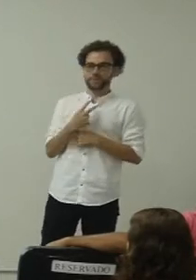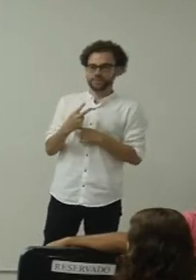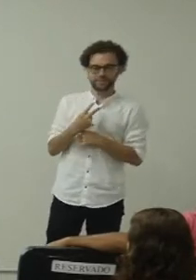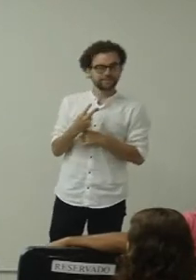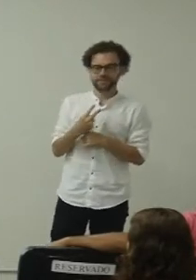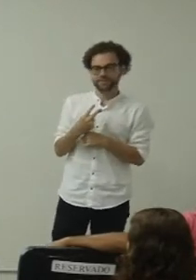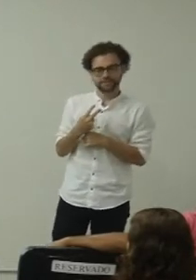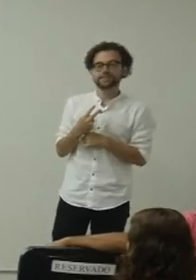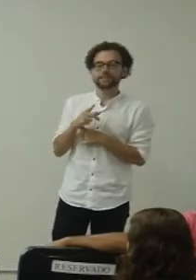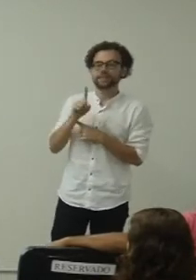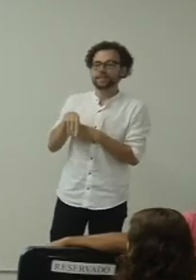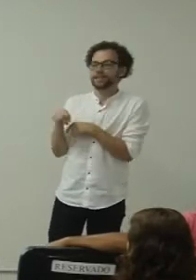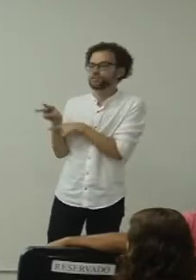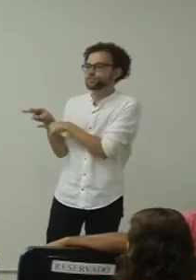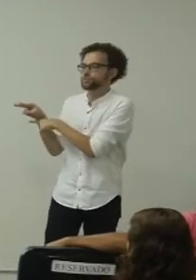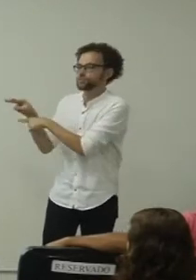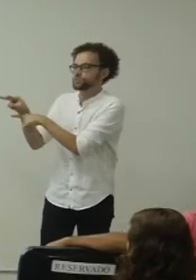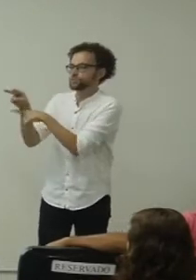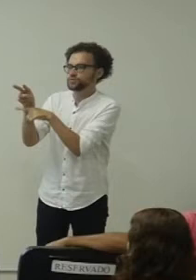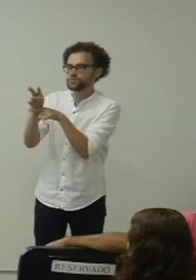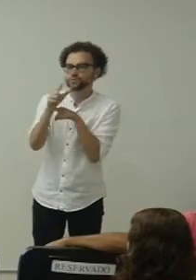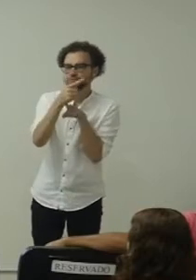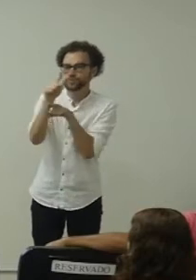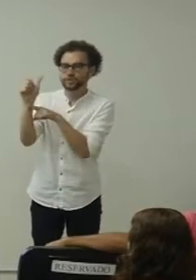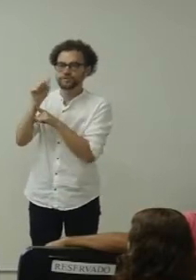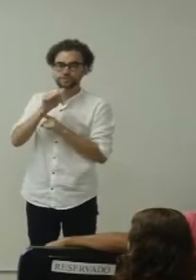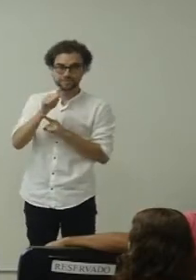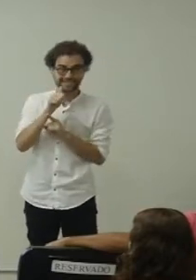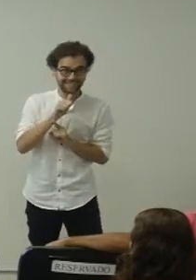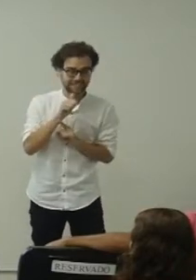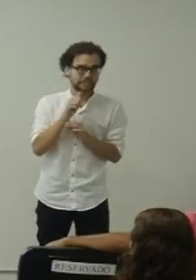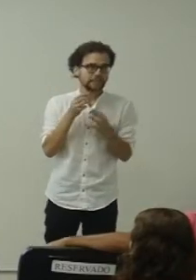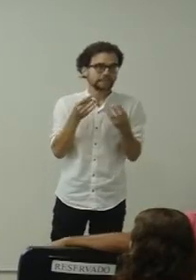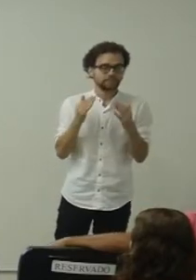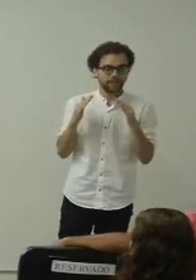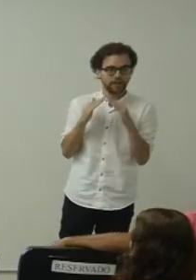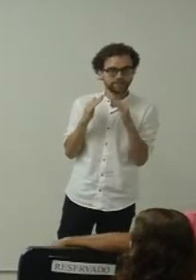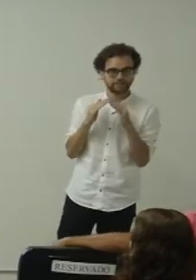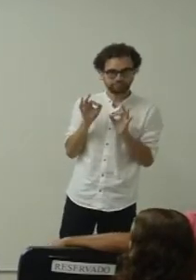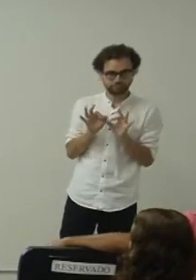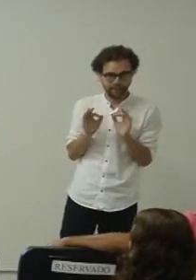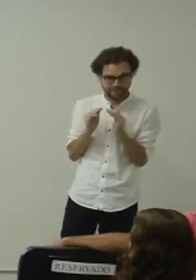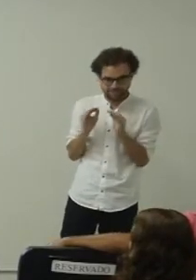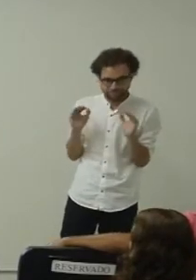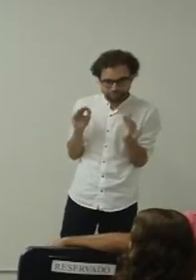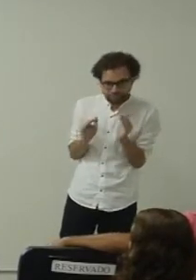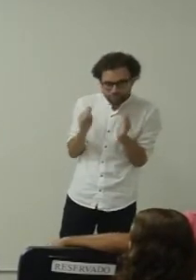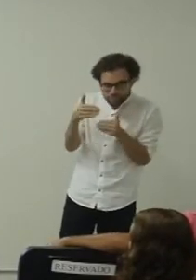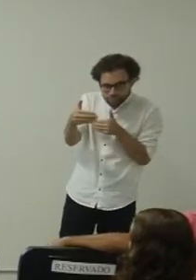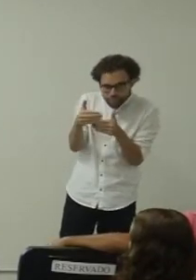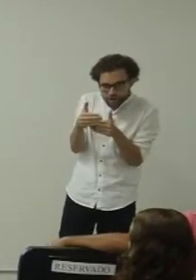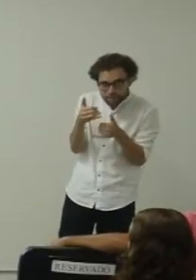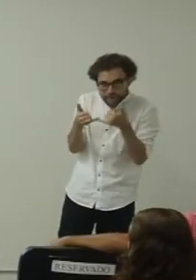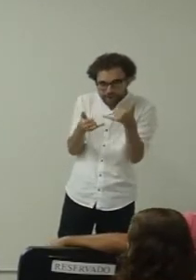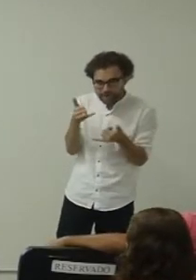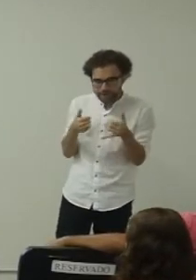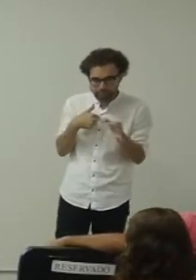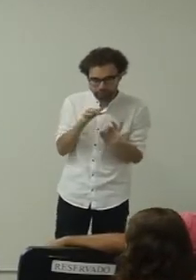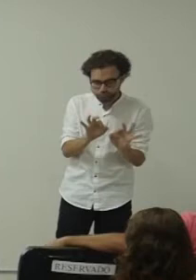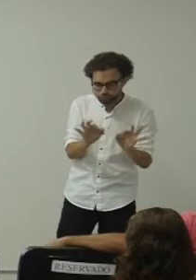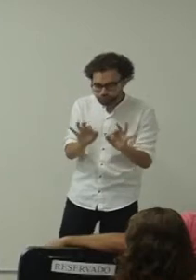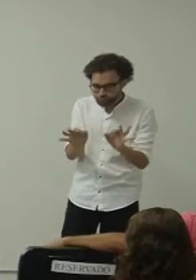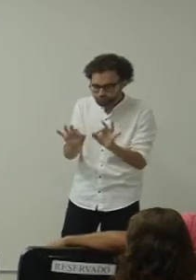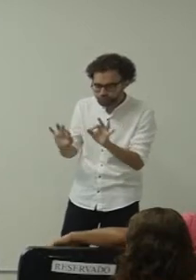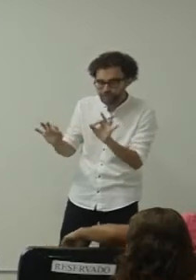com o coletivo. Uma dinâmica de brincadeira de casinha, eu estou me responsabilizando com a rotina daquela casinha, dos atores